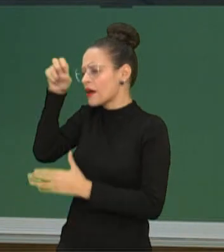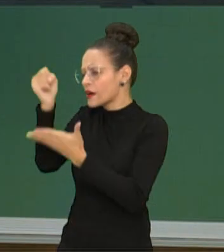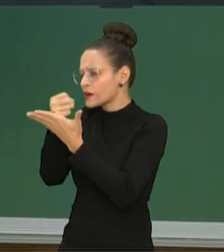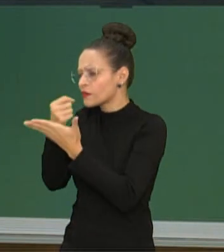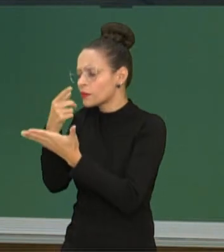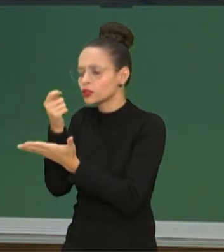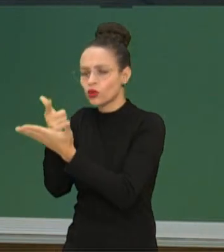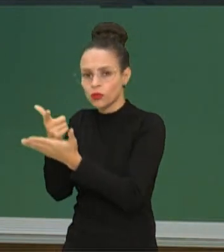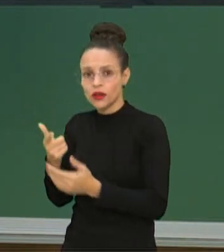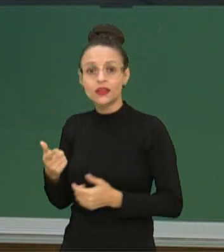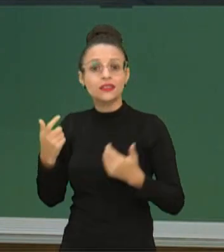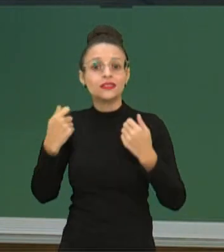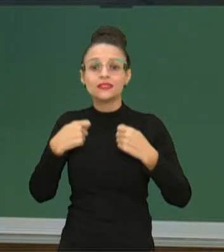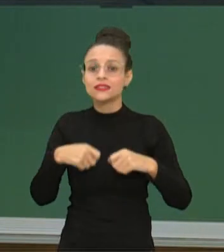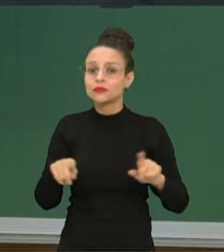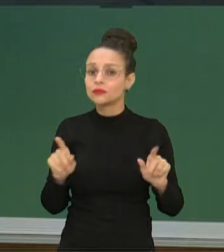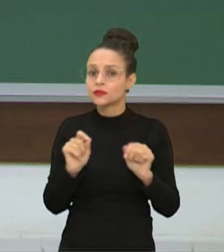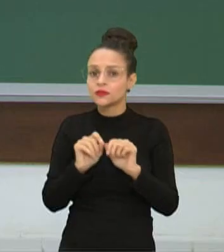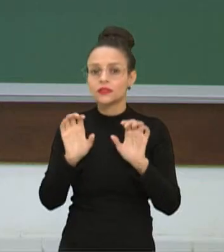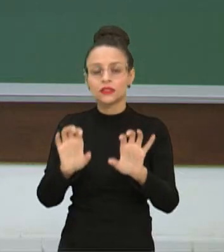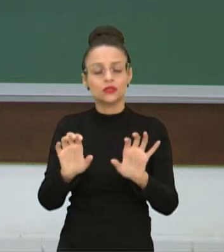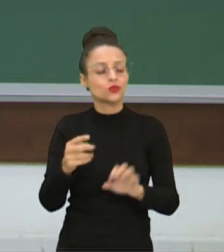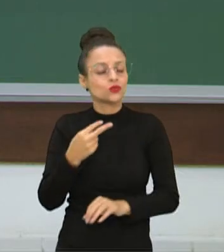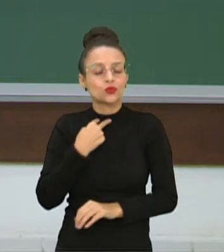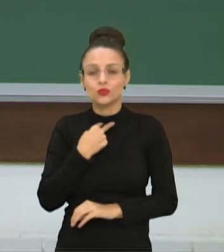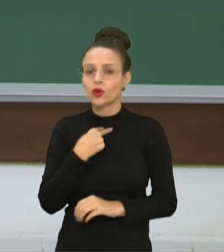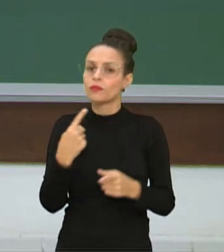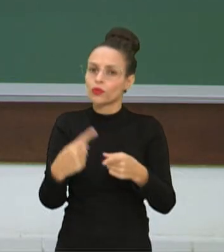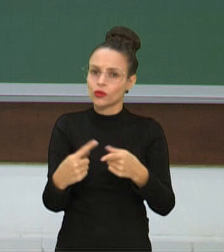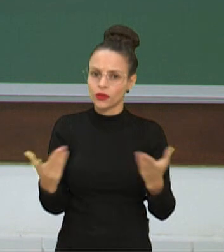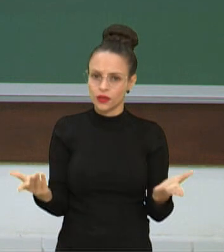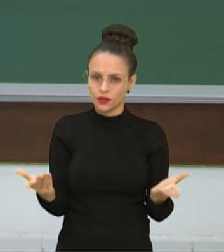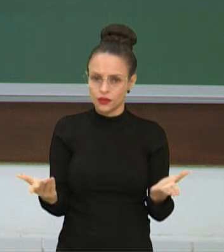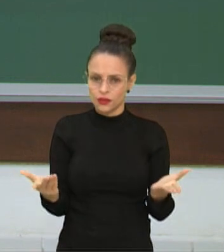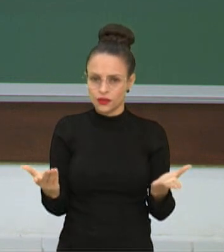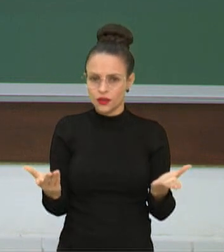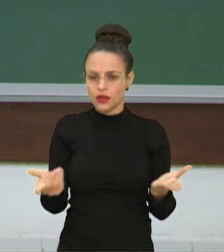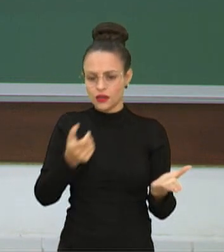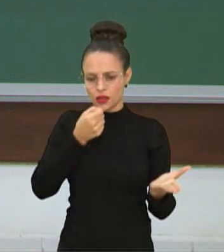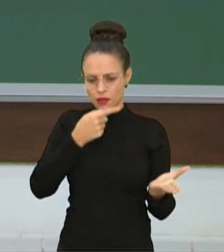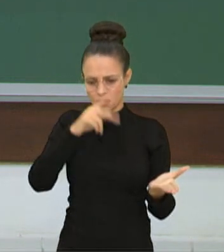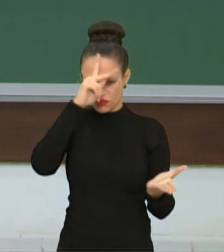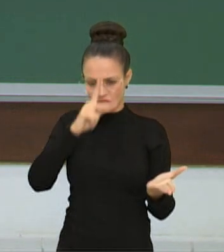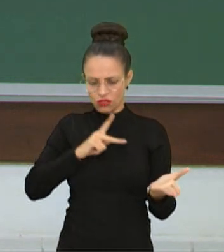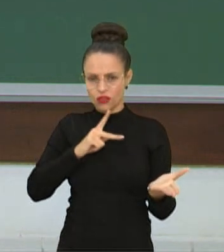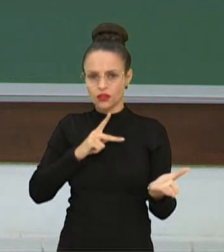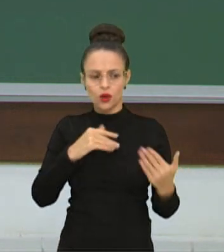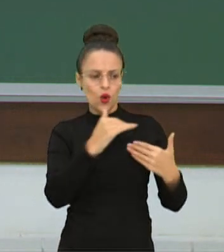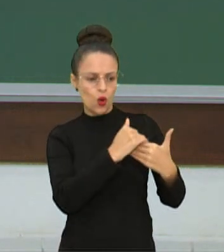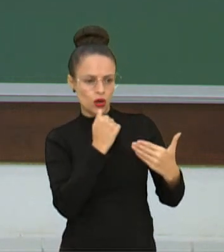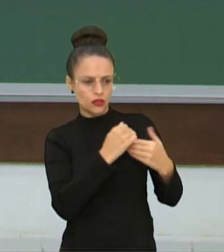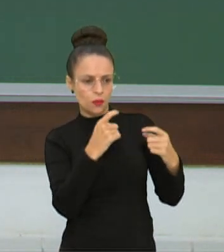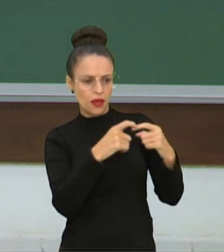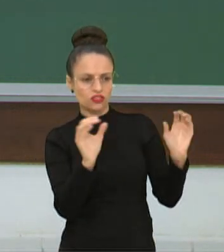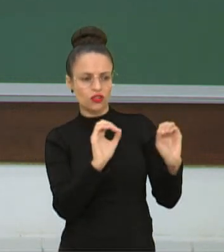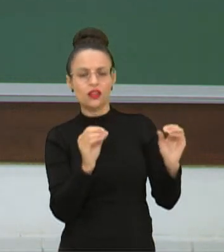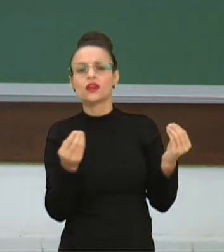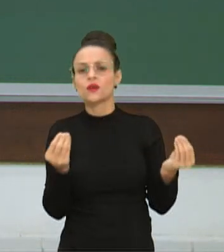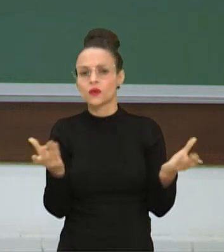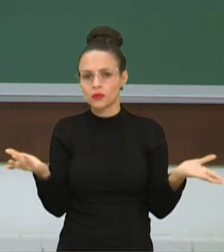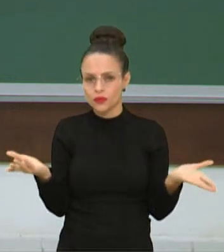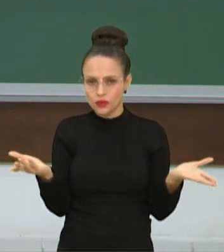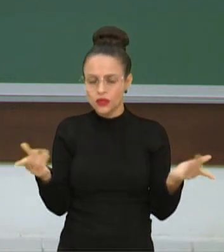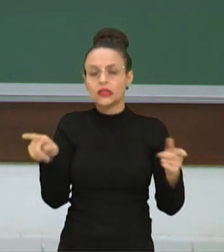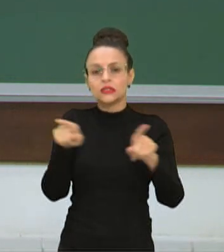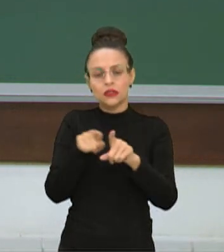deve fazer isso. Por quê? Primeiro, não se toma nada sem orientação médica, né? Segundo, se